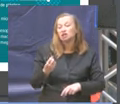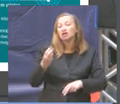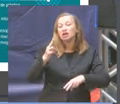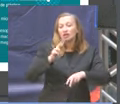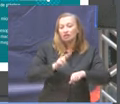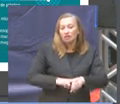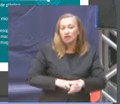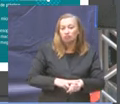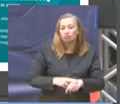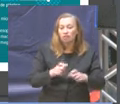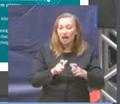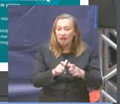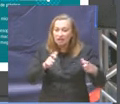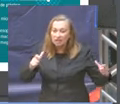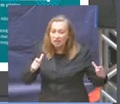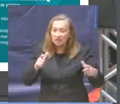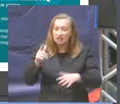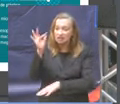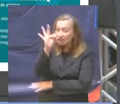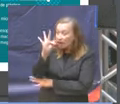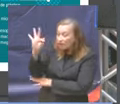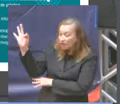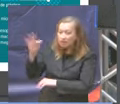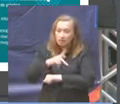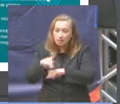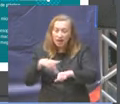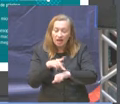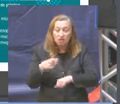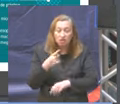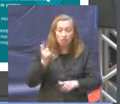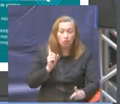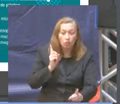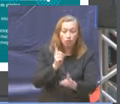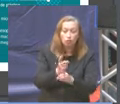A gente encontrou plástico nessa ilha de